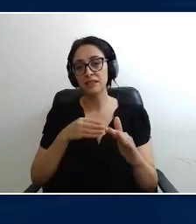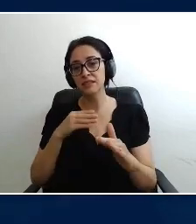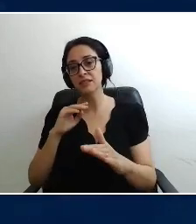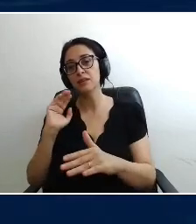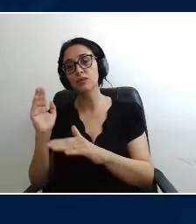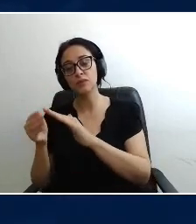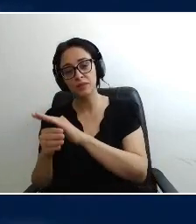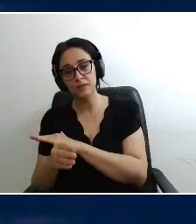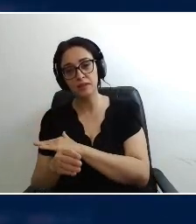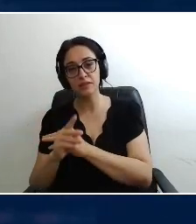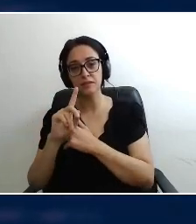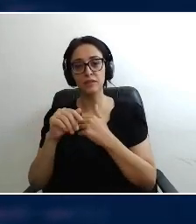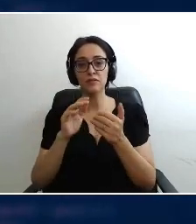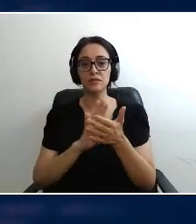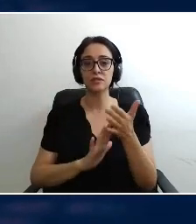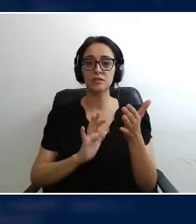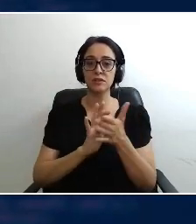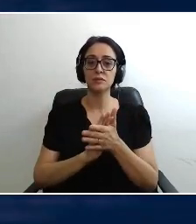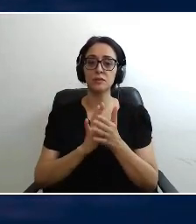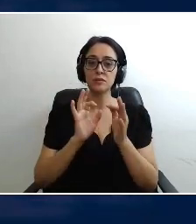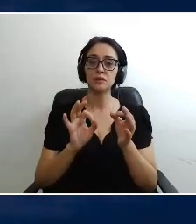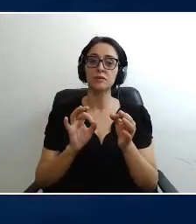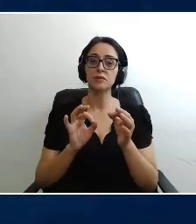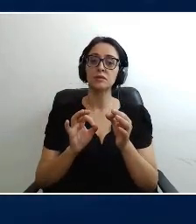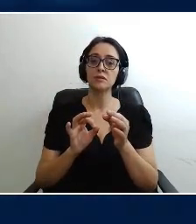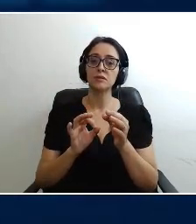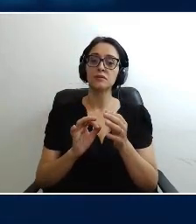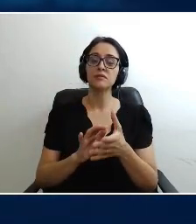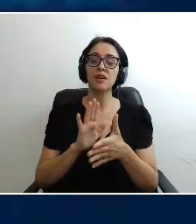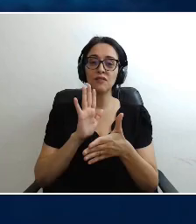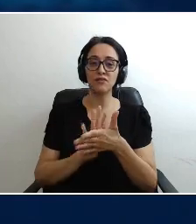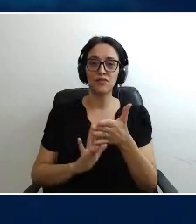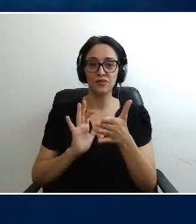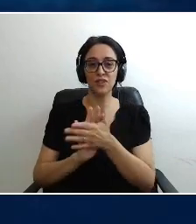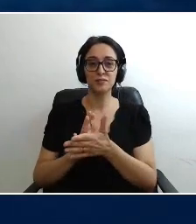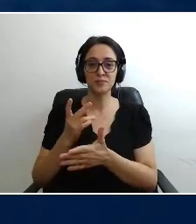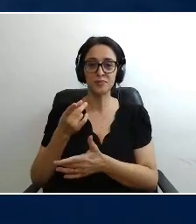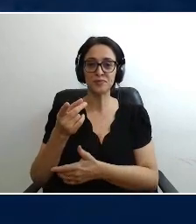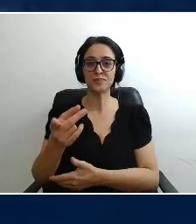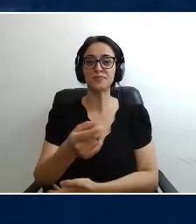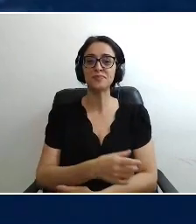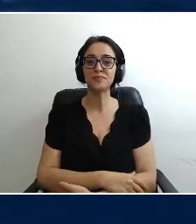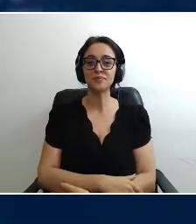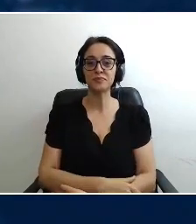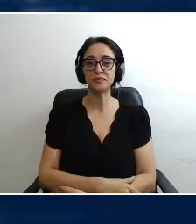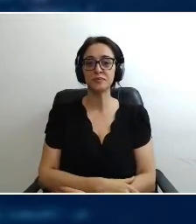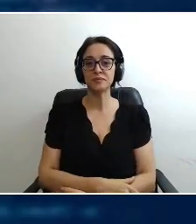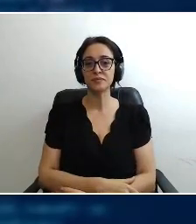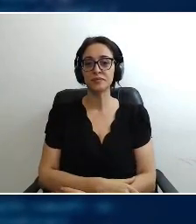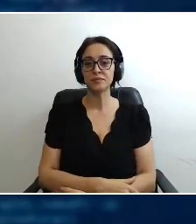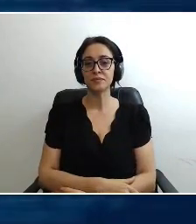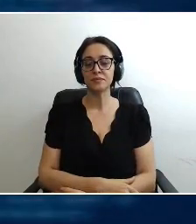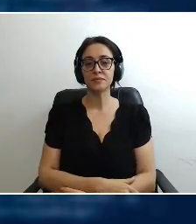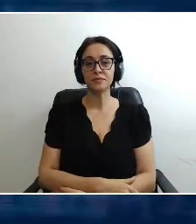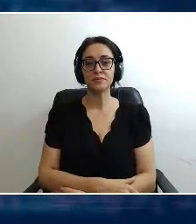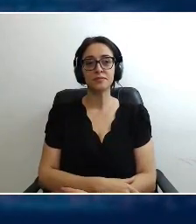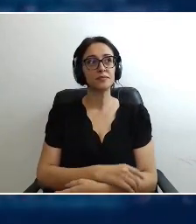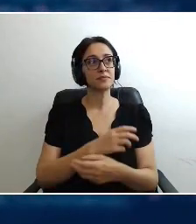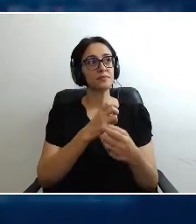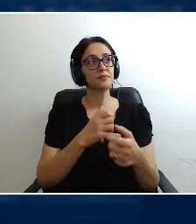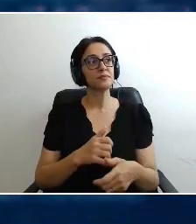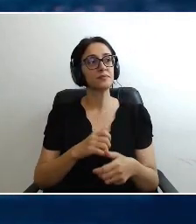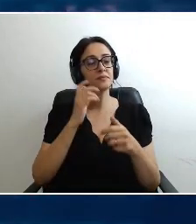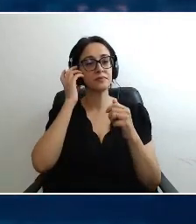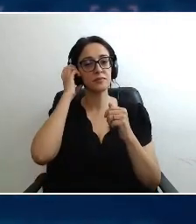funções. Functions everywhere. E aí tem, cara, você falar de programação funcional sem colocar